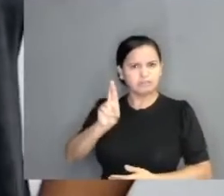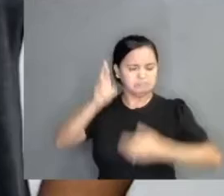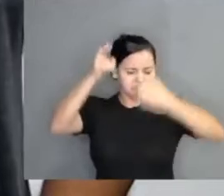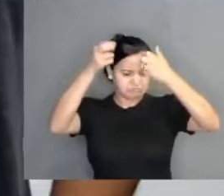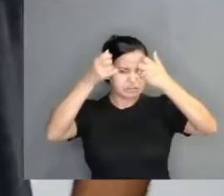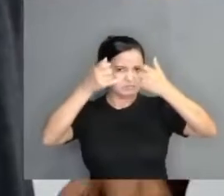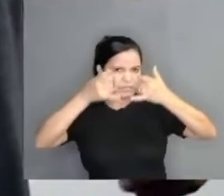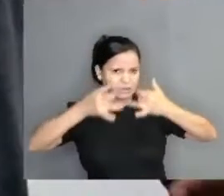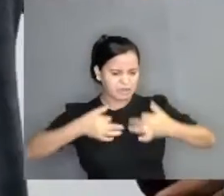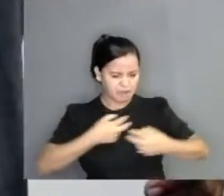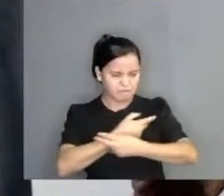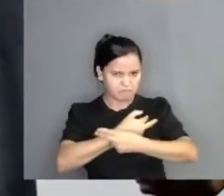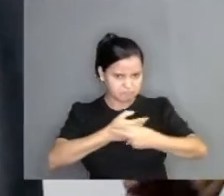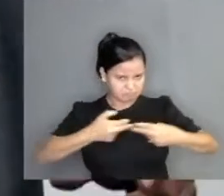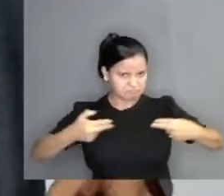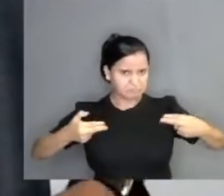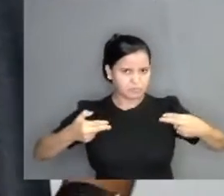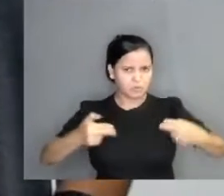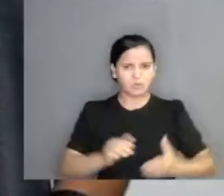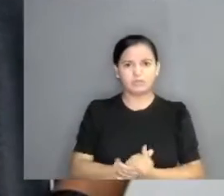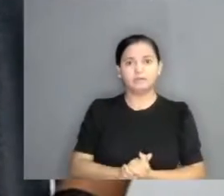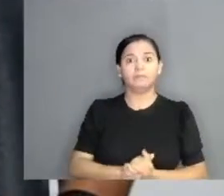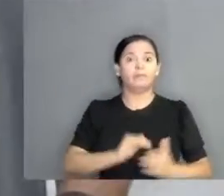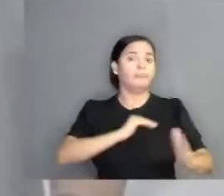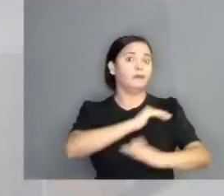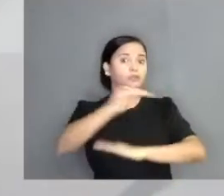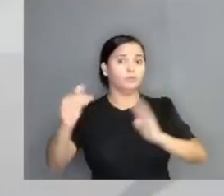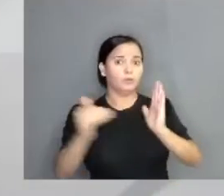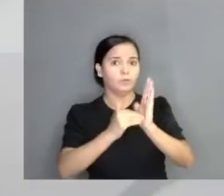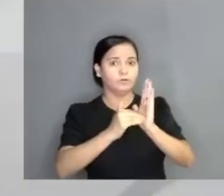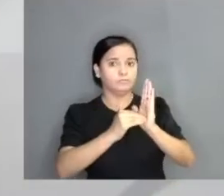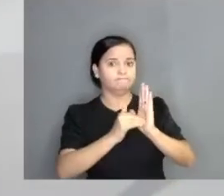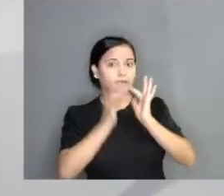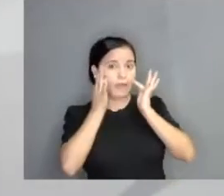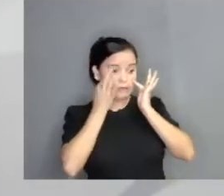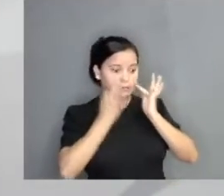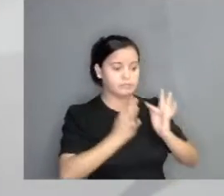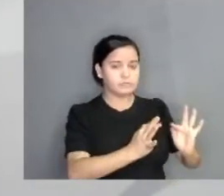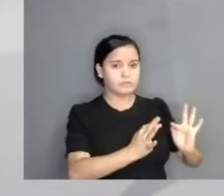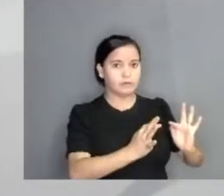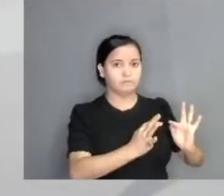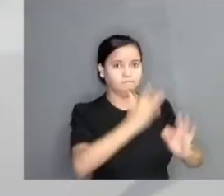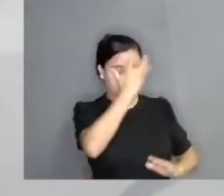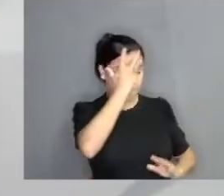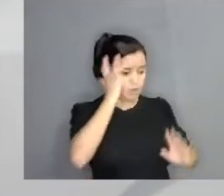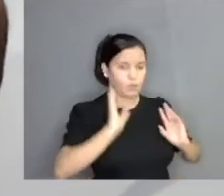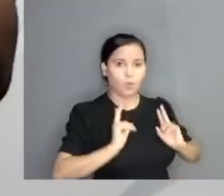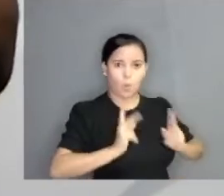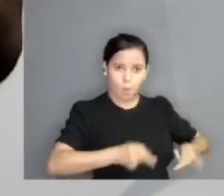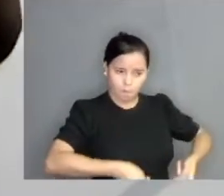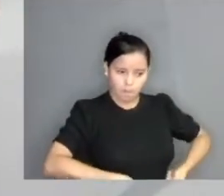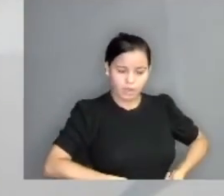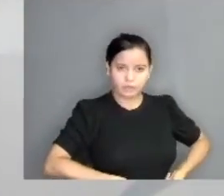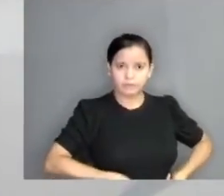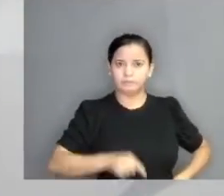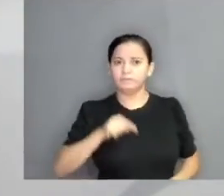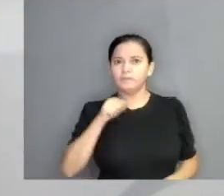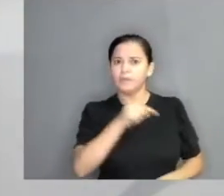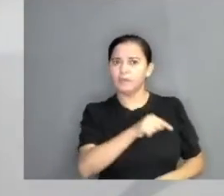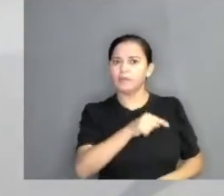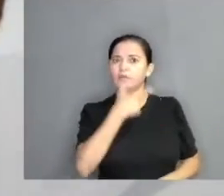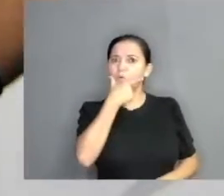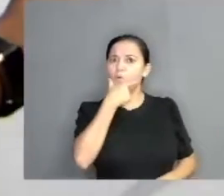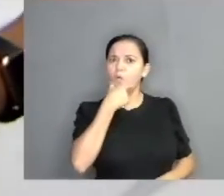desse momento, todas as atenções estariam centradas no homem. O homem agora teria a resposta